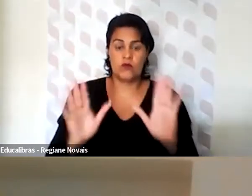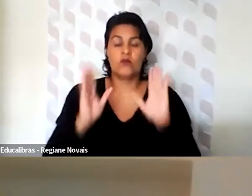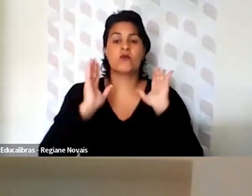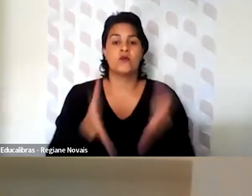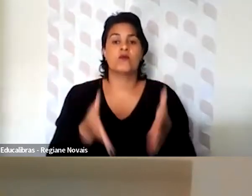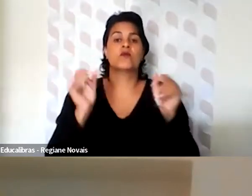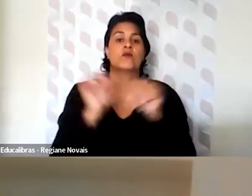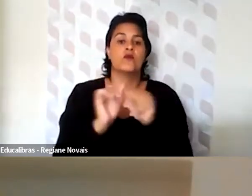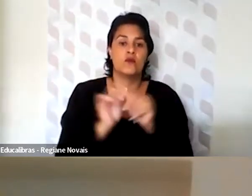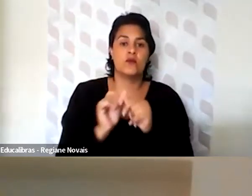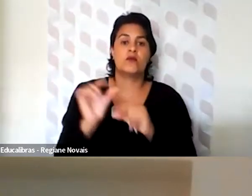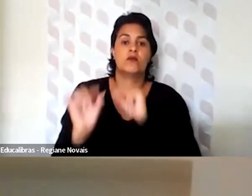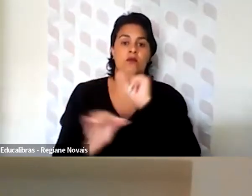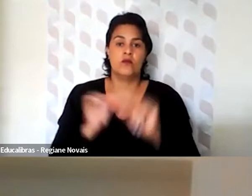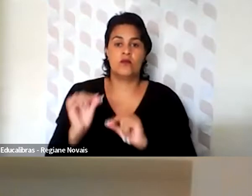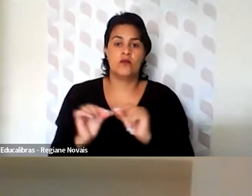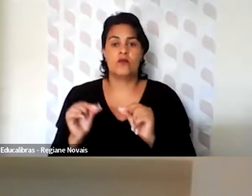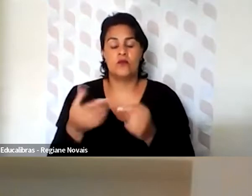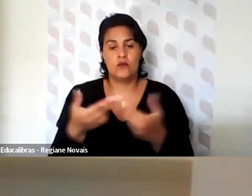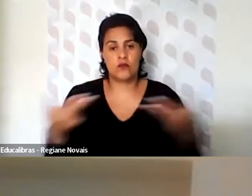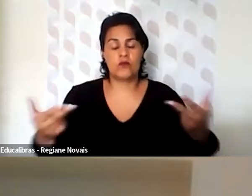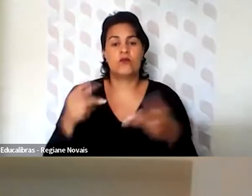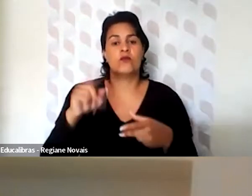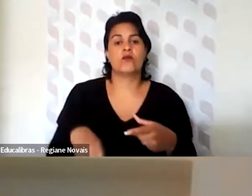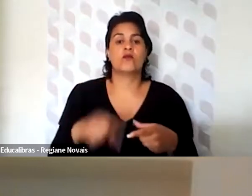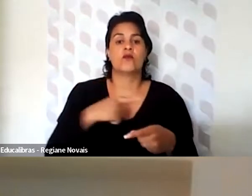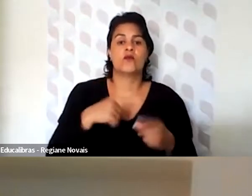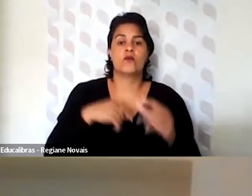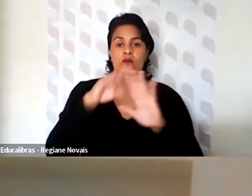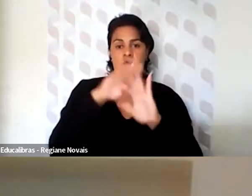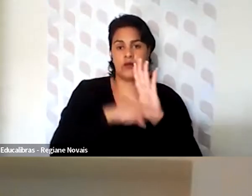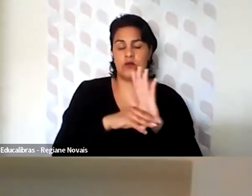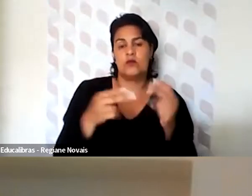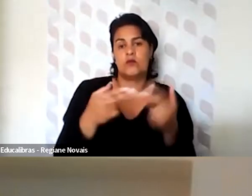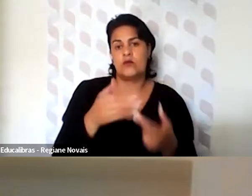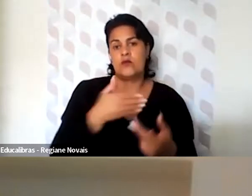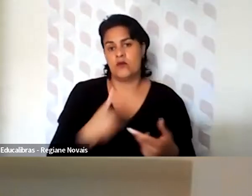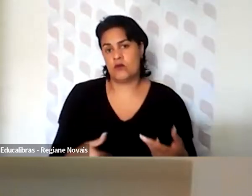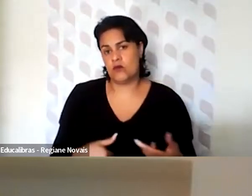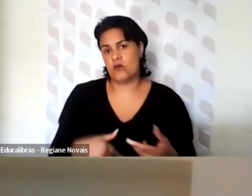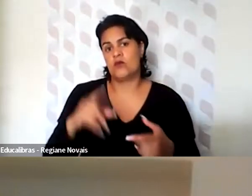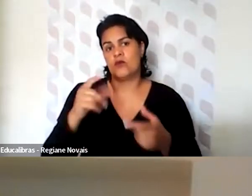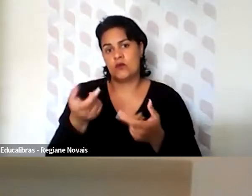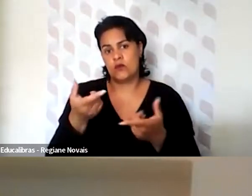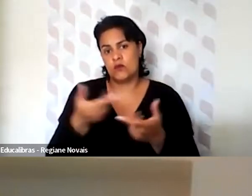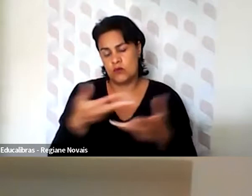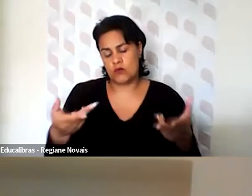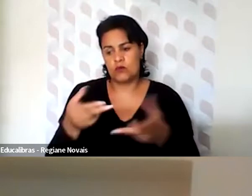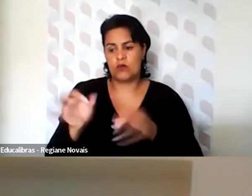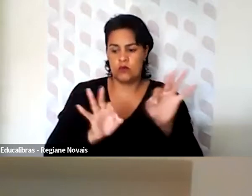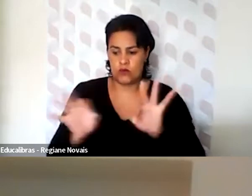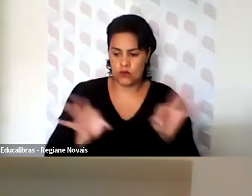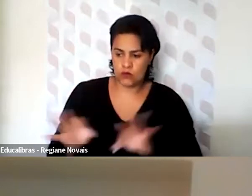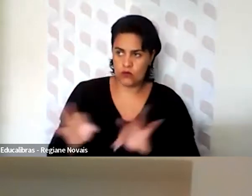que orientam as métricas públicas, nós temos Science-Based Targets que orientam a ação privada, nós